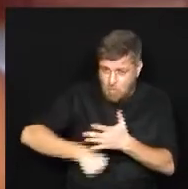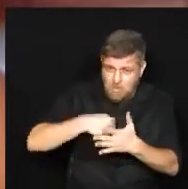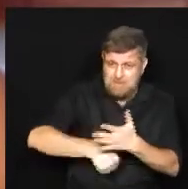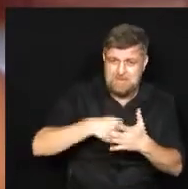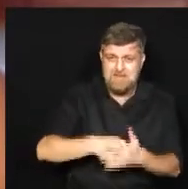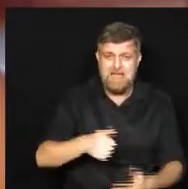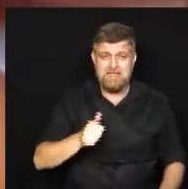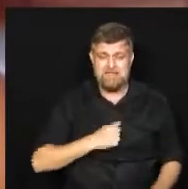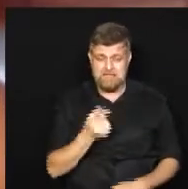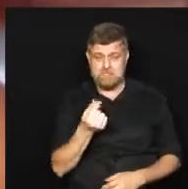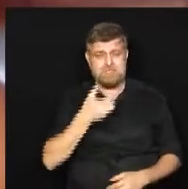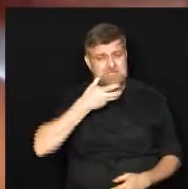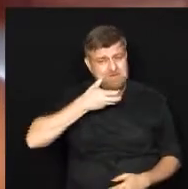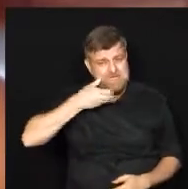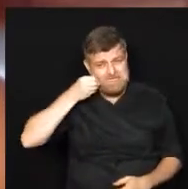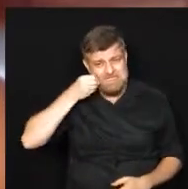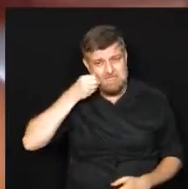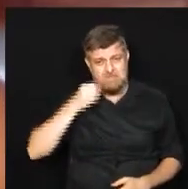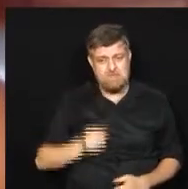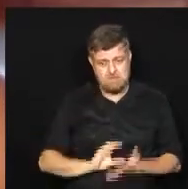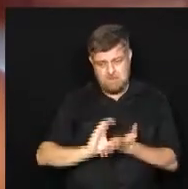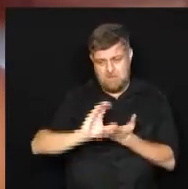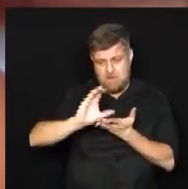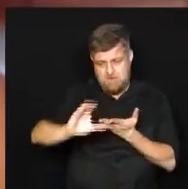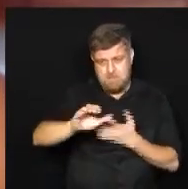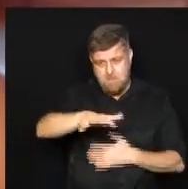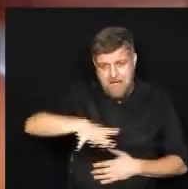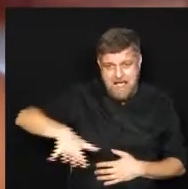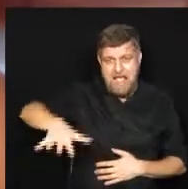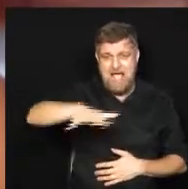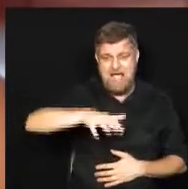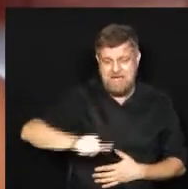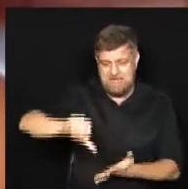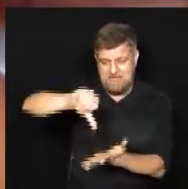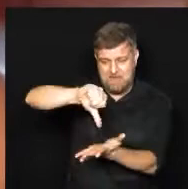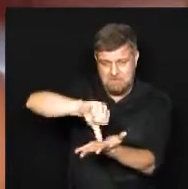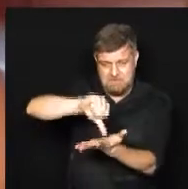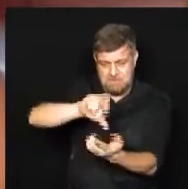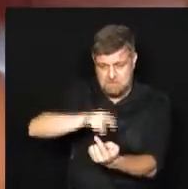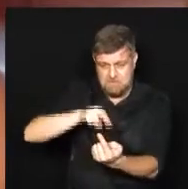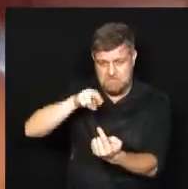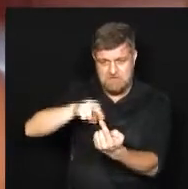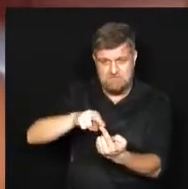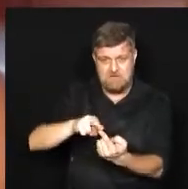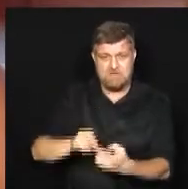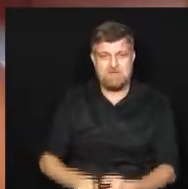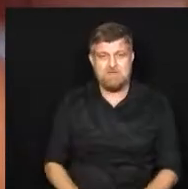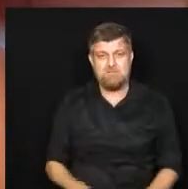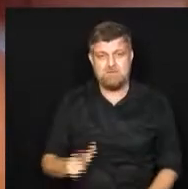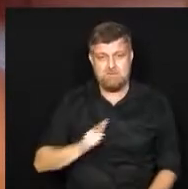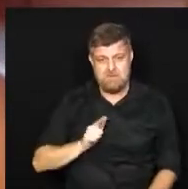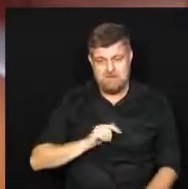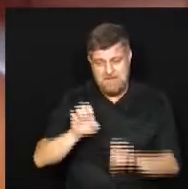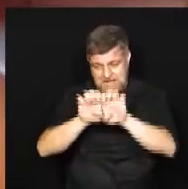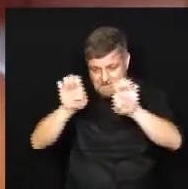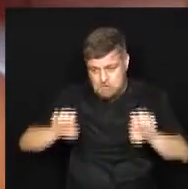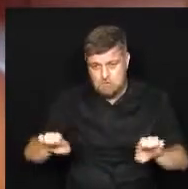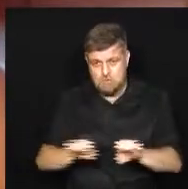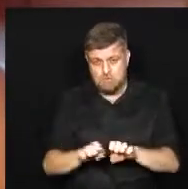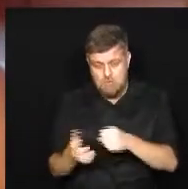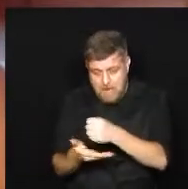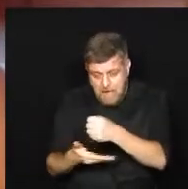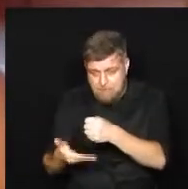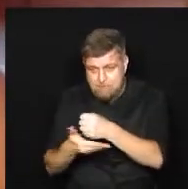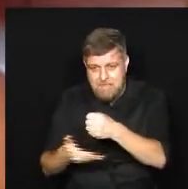destinar mais verbas para esses centros, como, por exemplo, o CEAMO, para a infraestrutura do